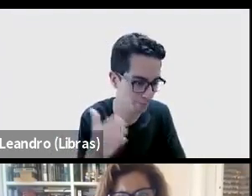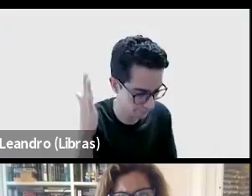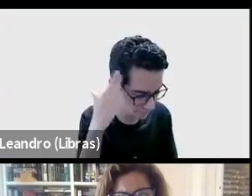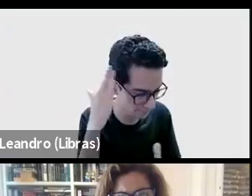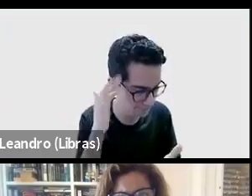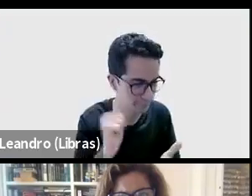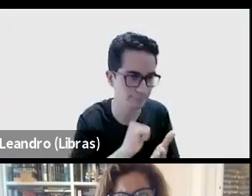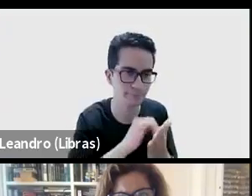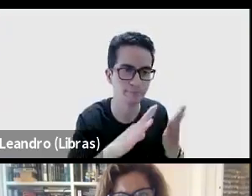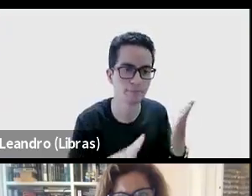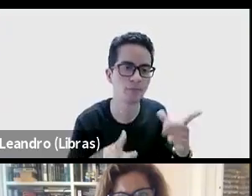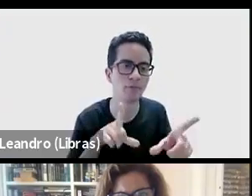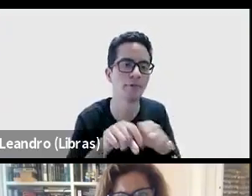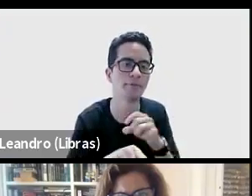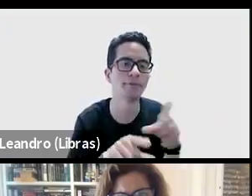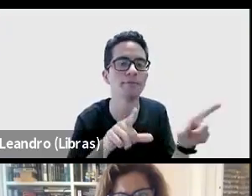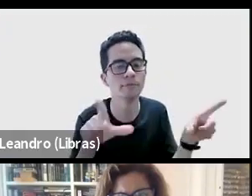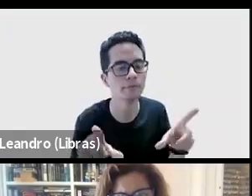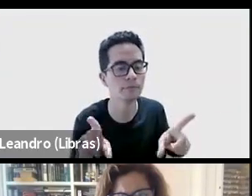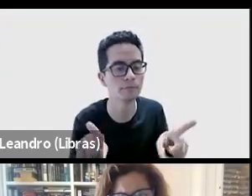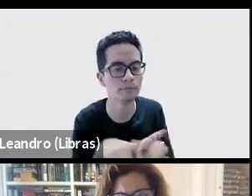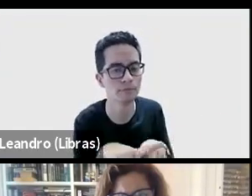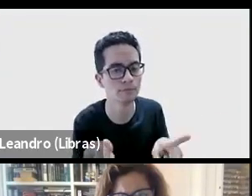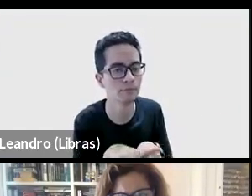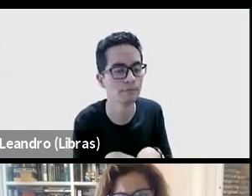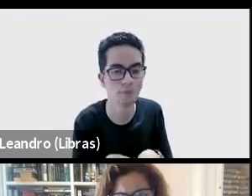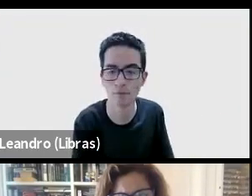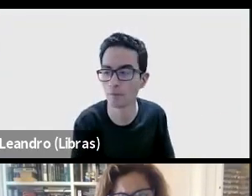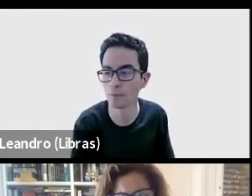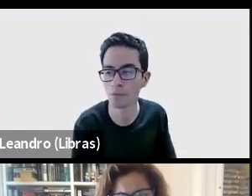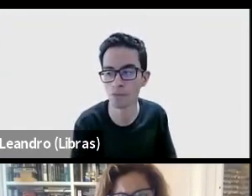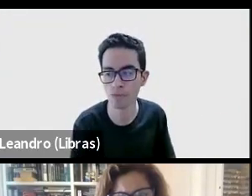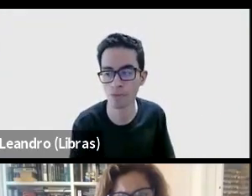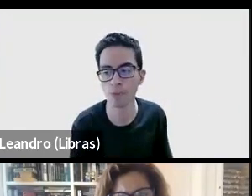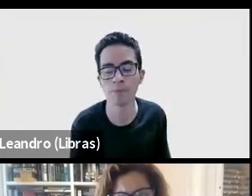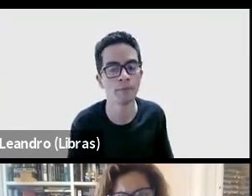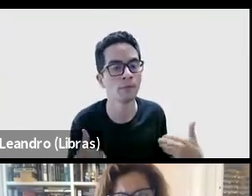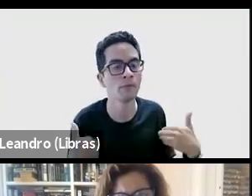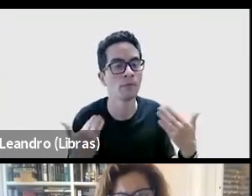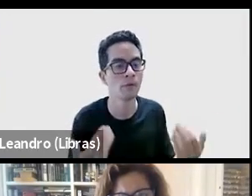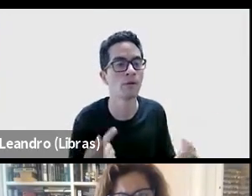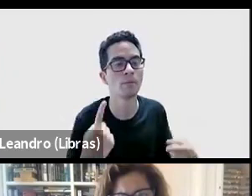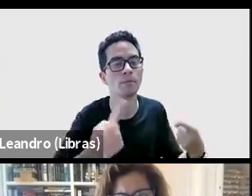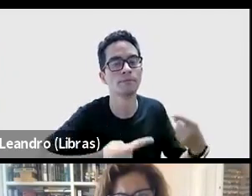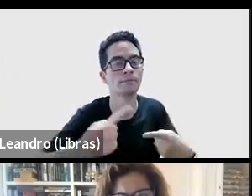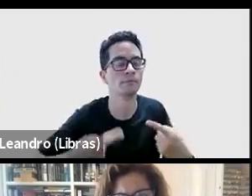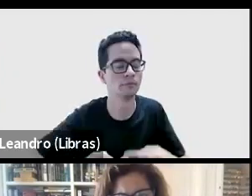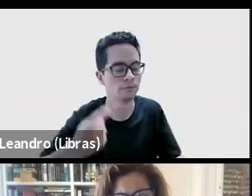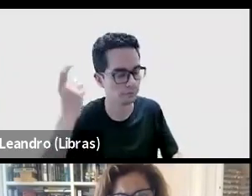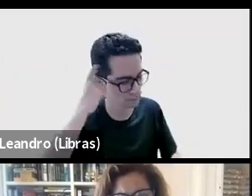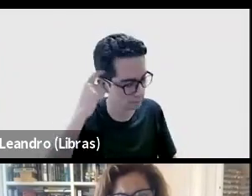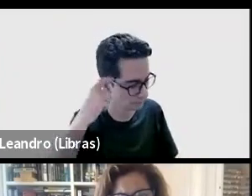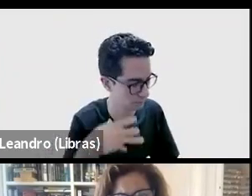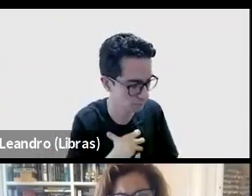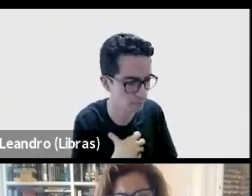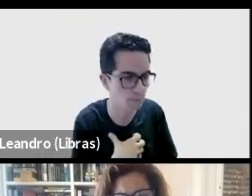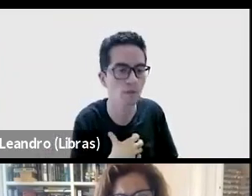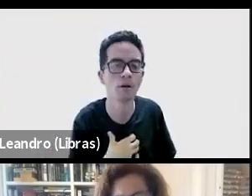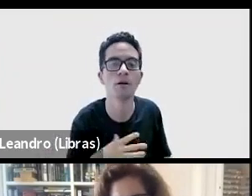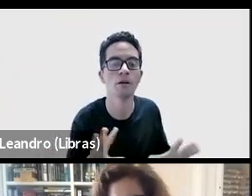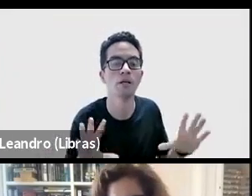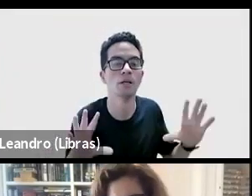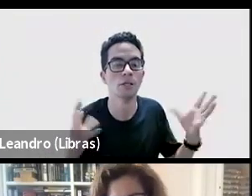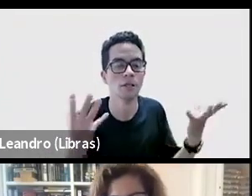de formação. Não, eu vou contribuir aqui, né, enfim, com essa discussão, mas eu não tenho condições de assumir demandas,